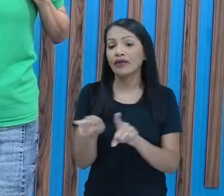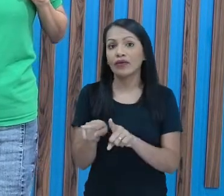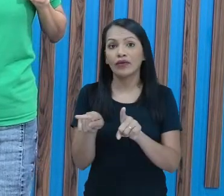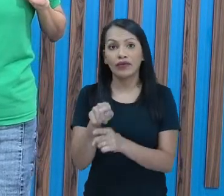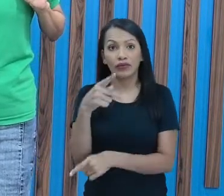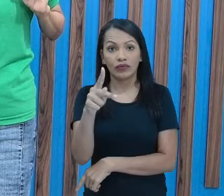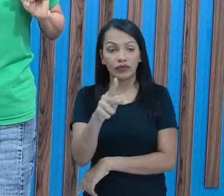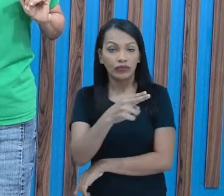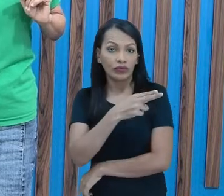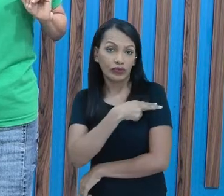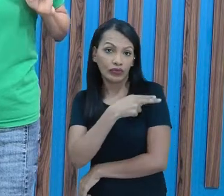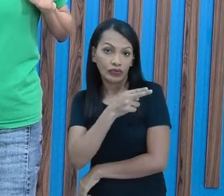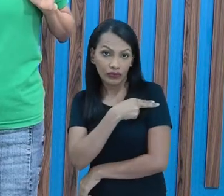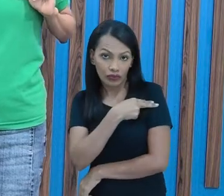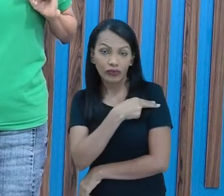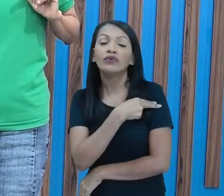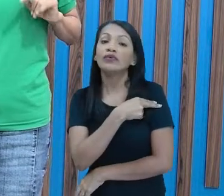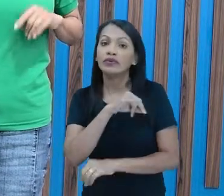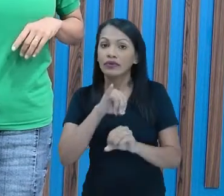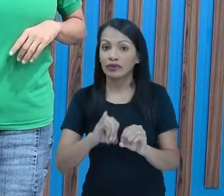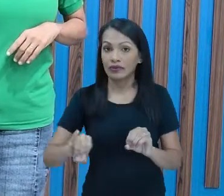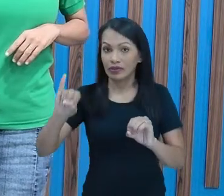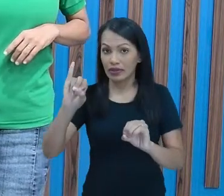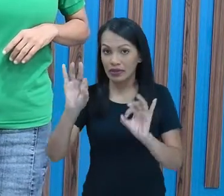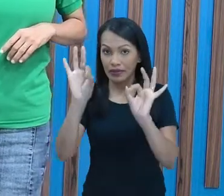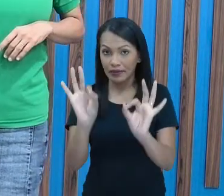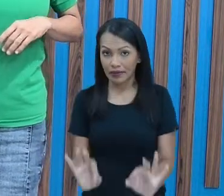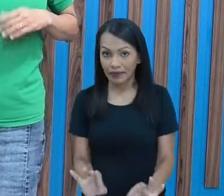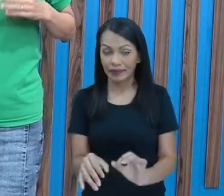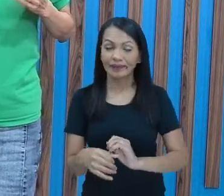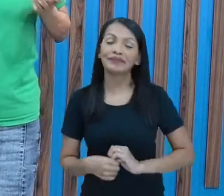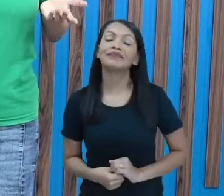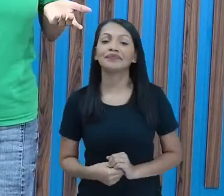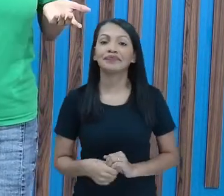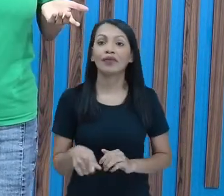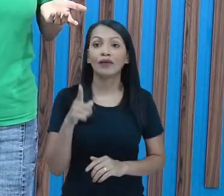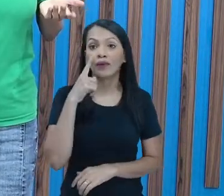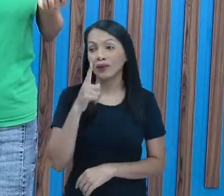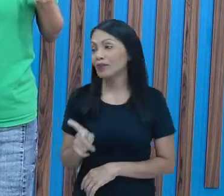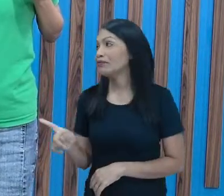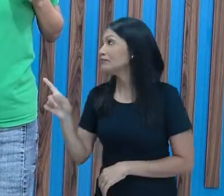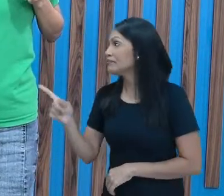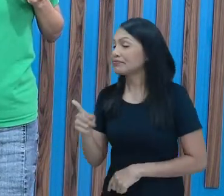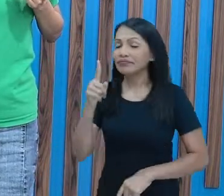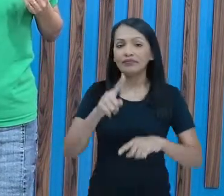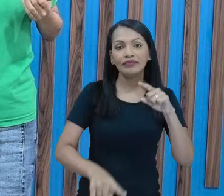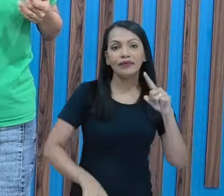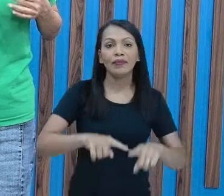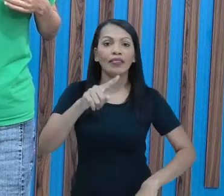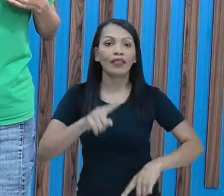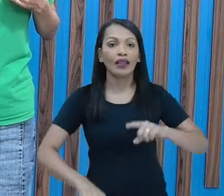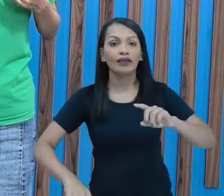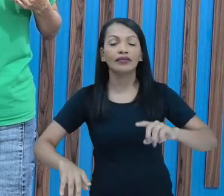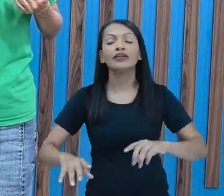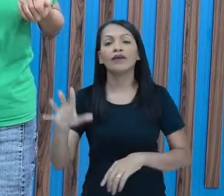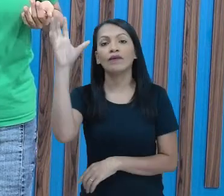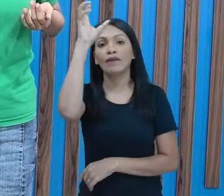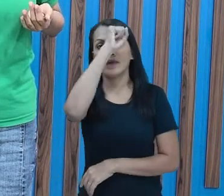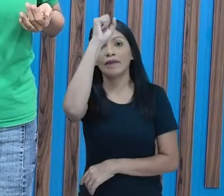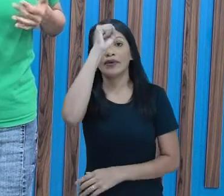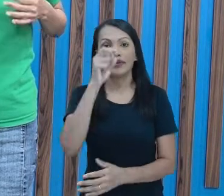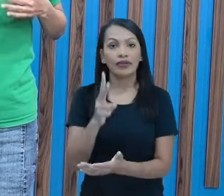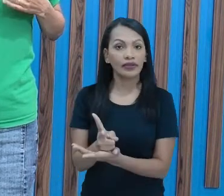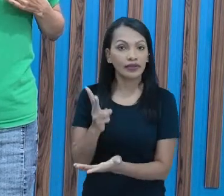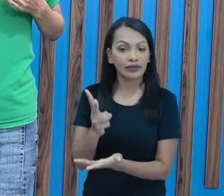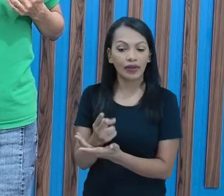o segundo ano, e Se Liga. O material, o Aprender Sempre de Língua